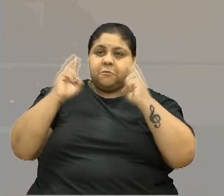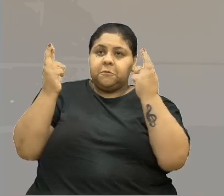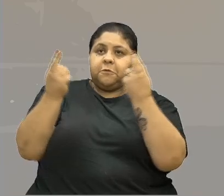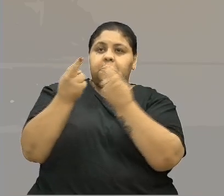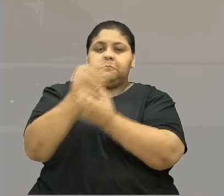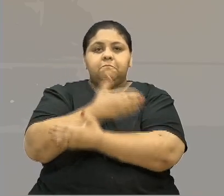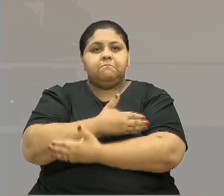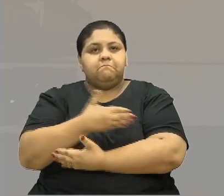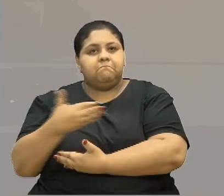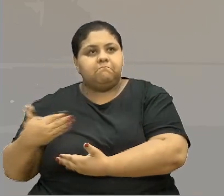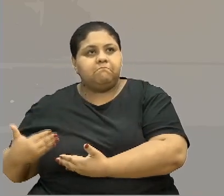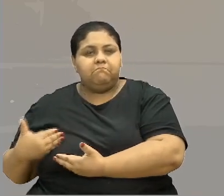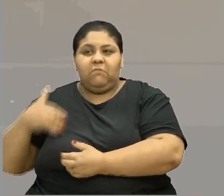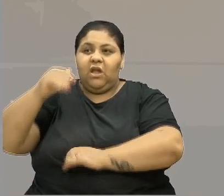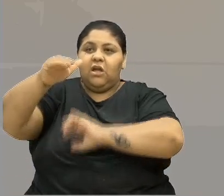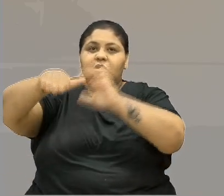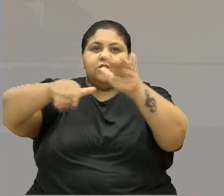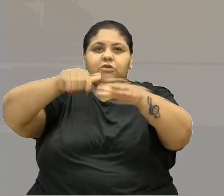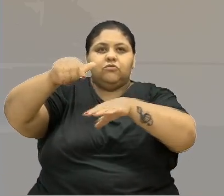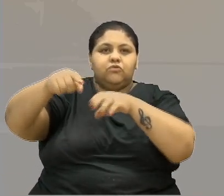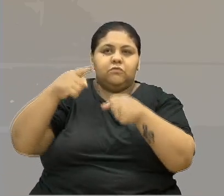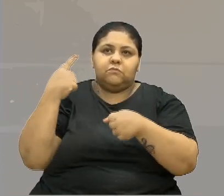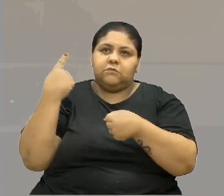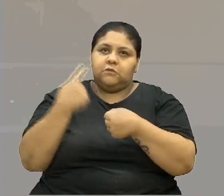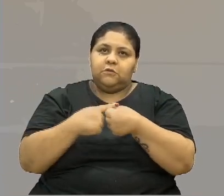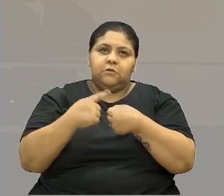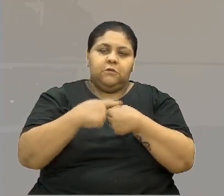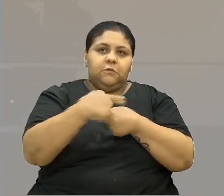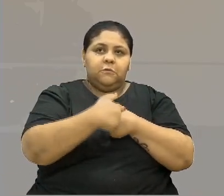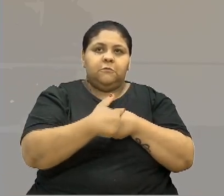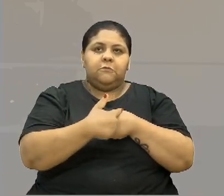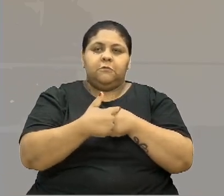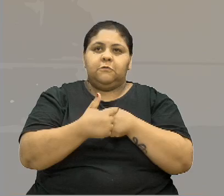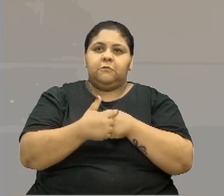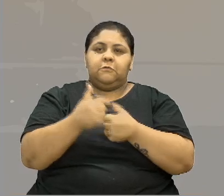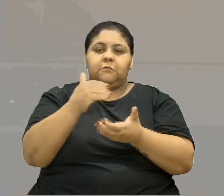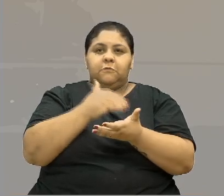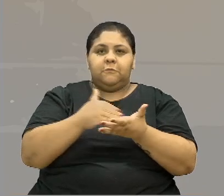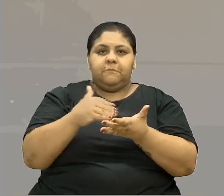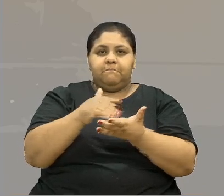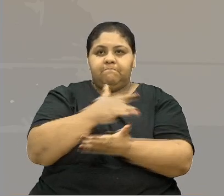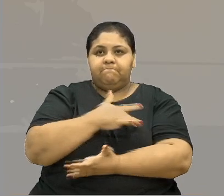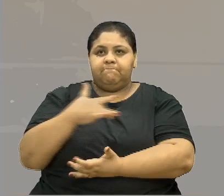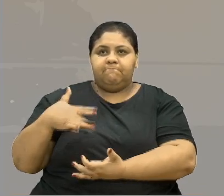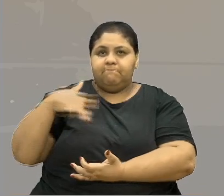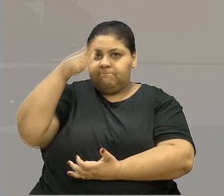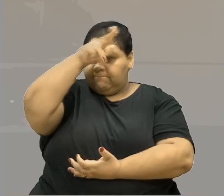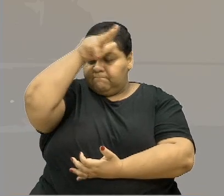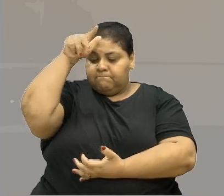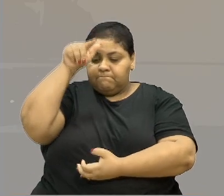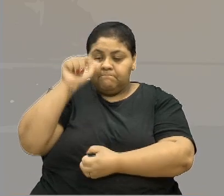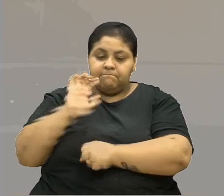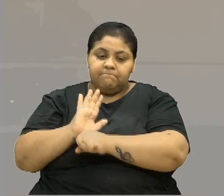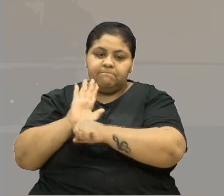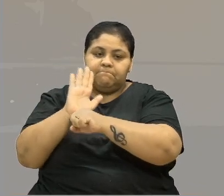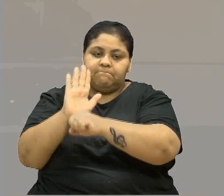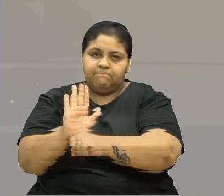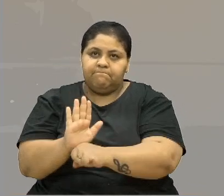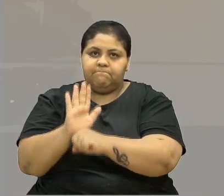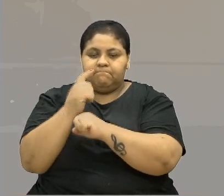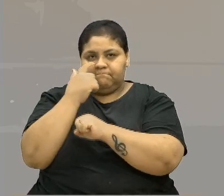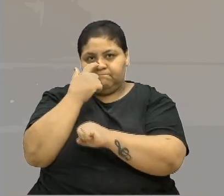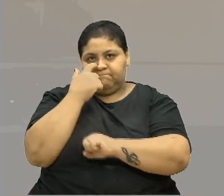públicas, convocando os municípios, os secretários de saúde, os prefeitos, que contribuíssem para